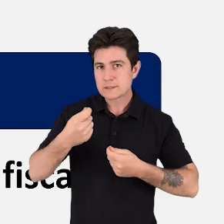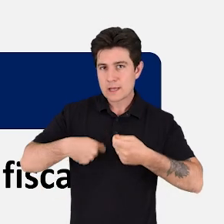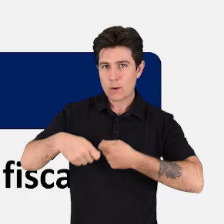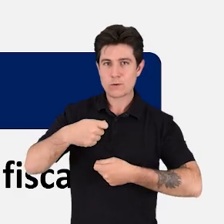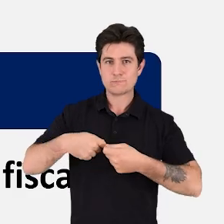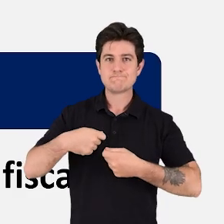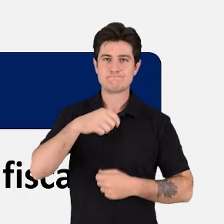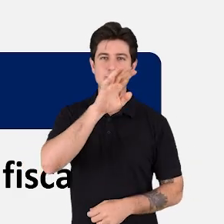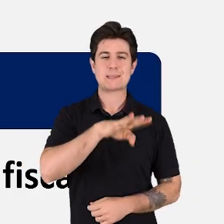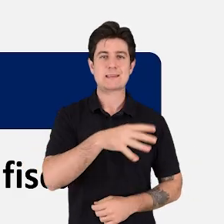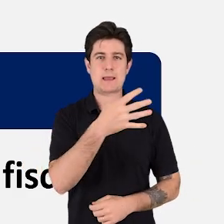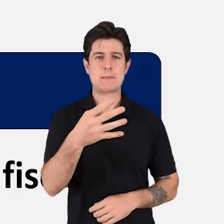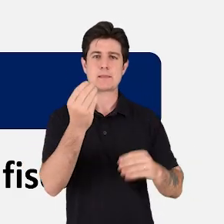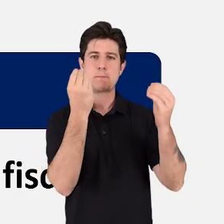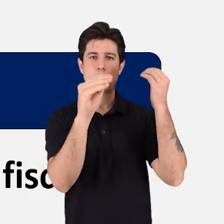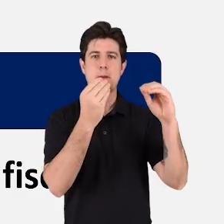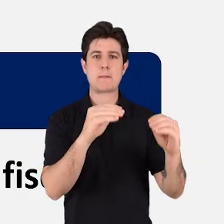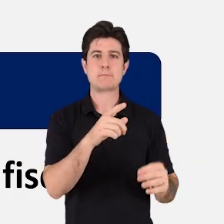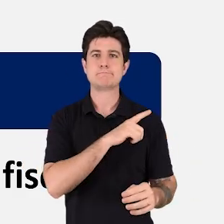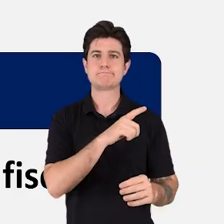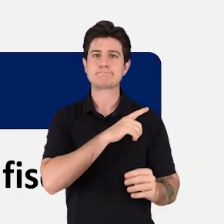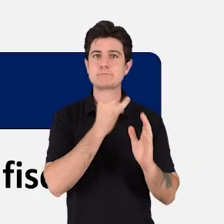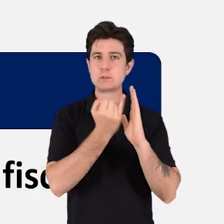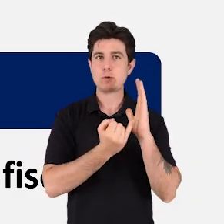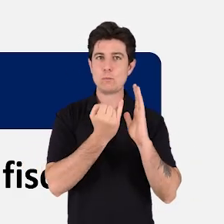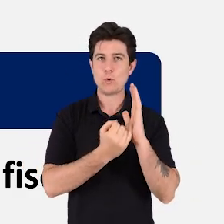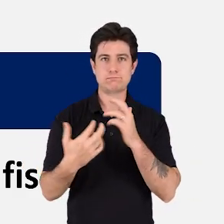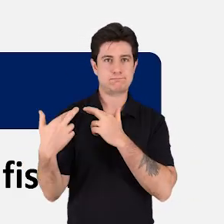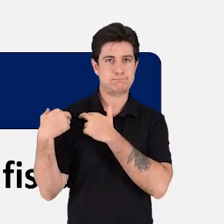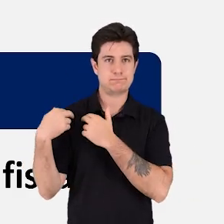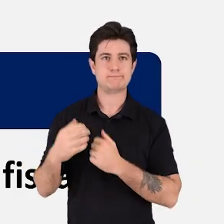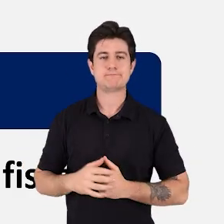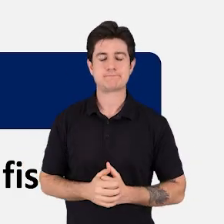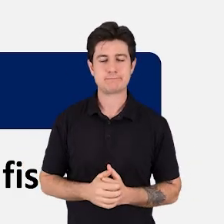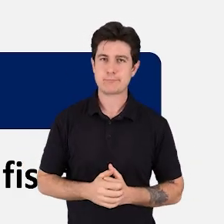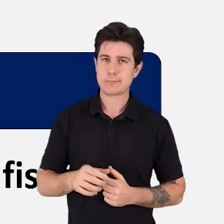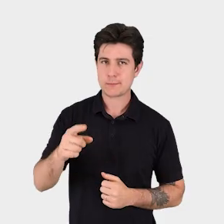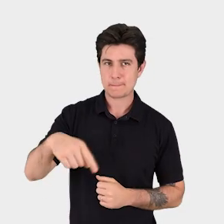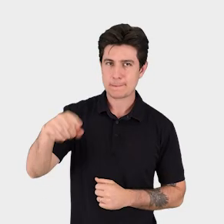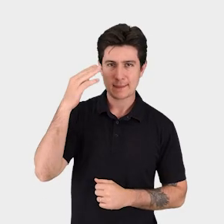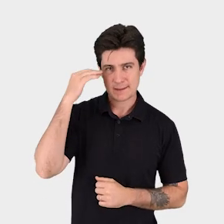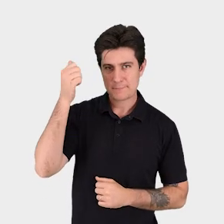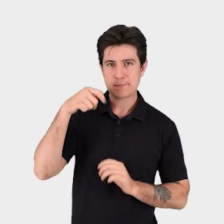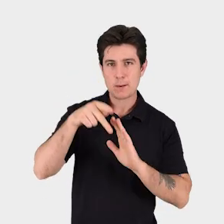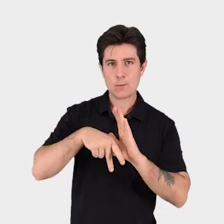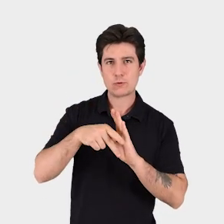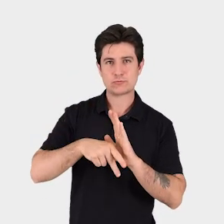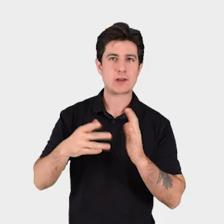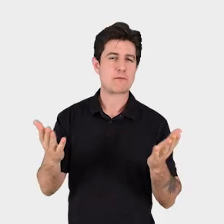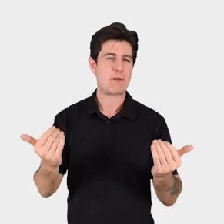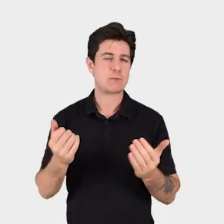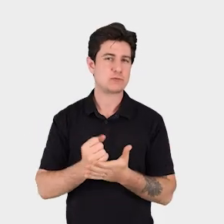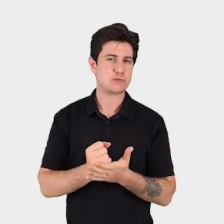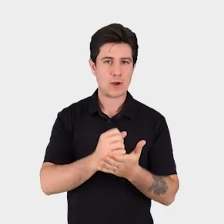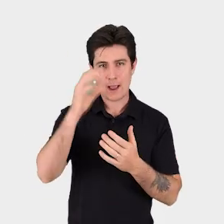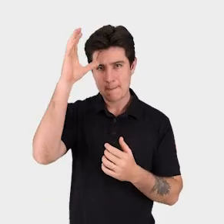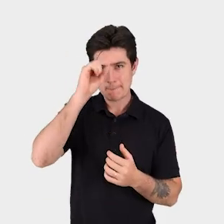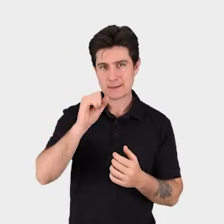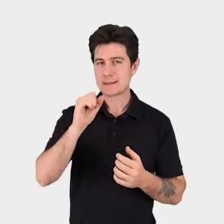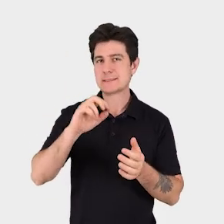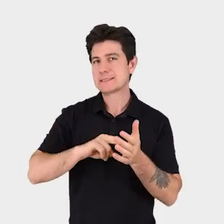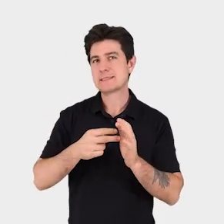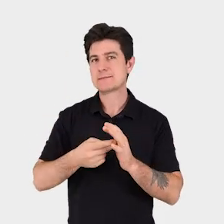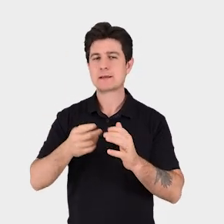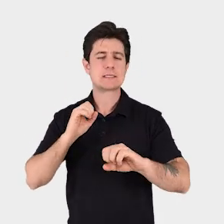Bons negócios. Preenchendo a tabela de anotações com obrigações fiscais. Como você sabe, o projeto Vamos Jogar e